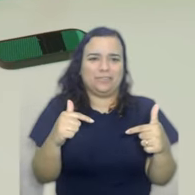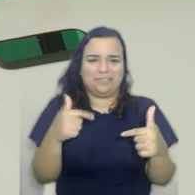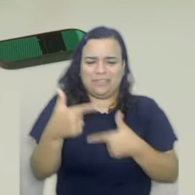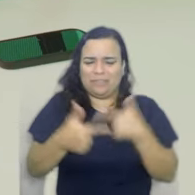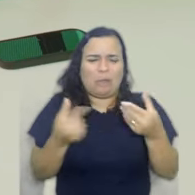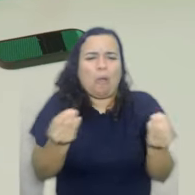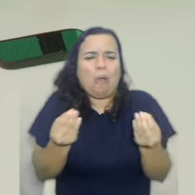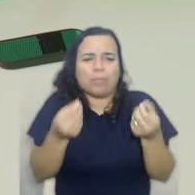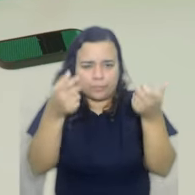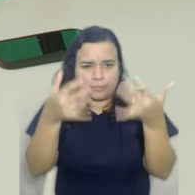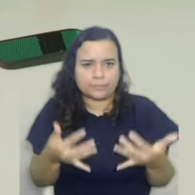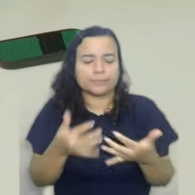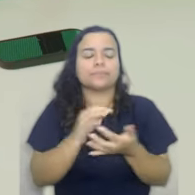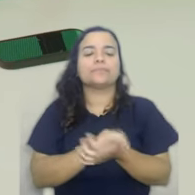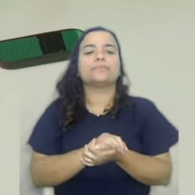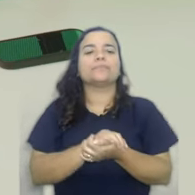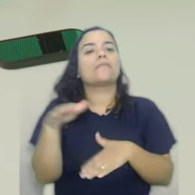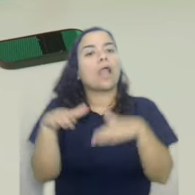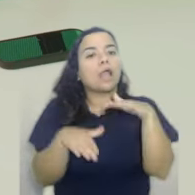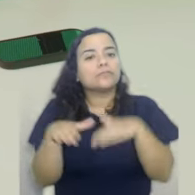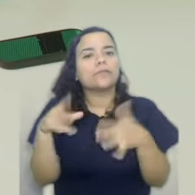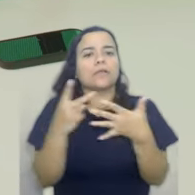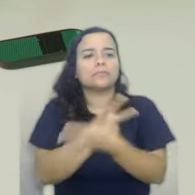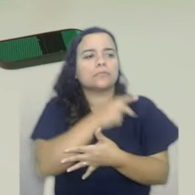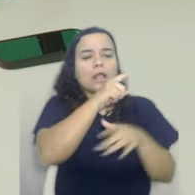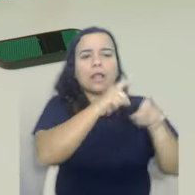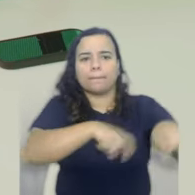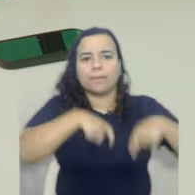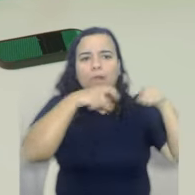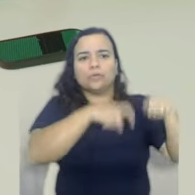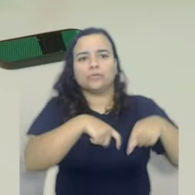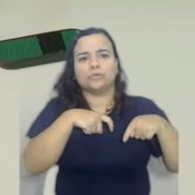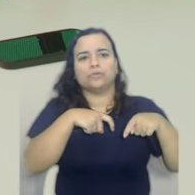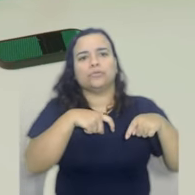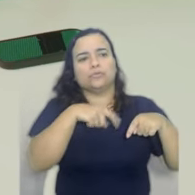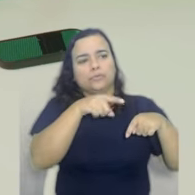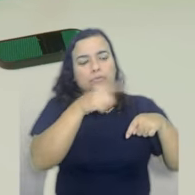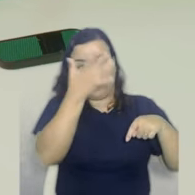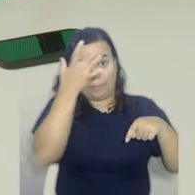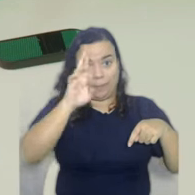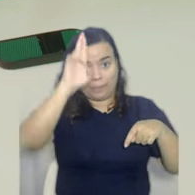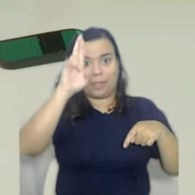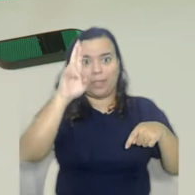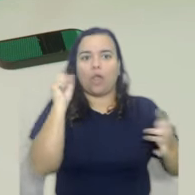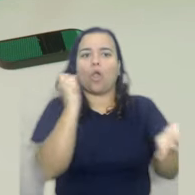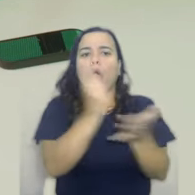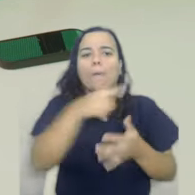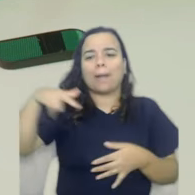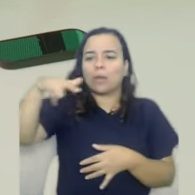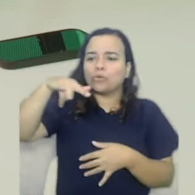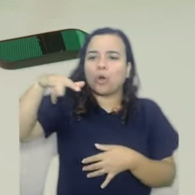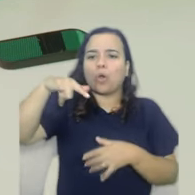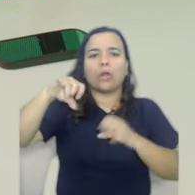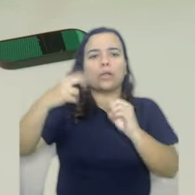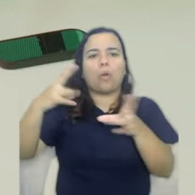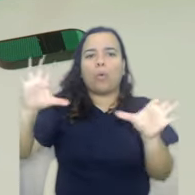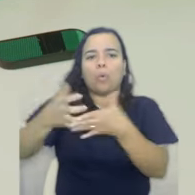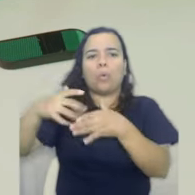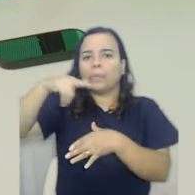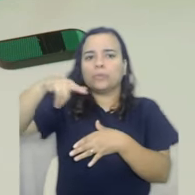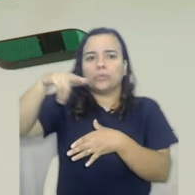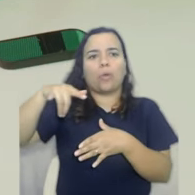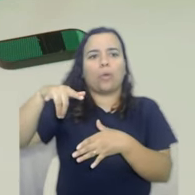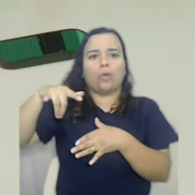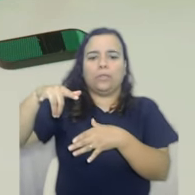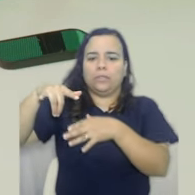tá eh às vezes um produtor rural ele não quer comprar o Drone ou uma Frota às vezes ali para ele conseguir pulverizar na